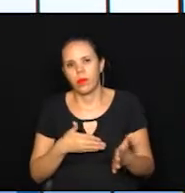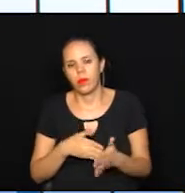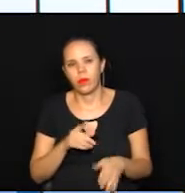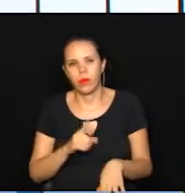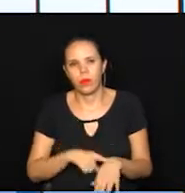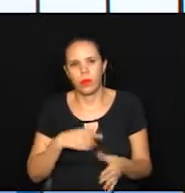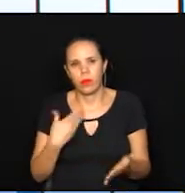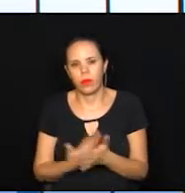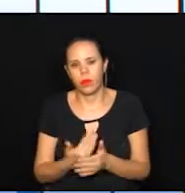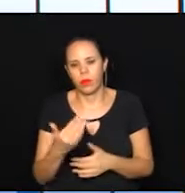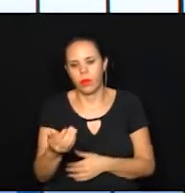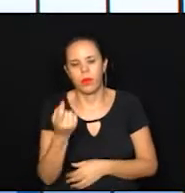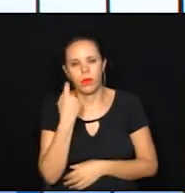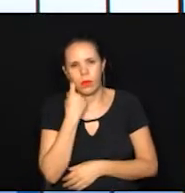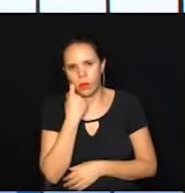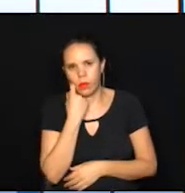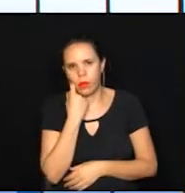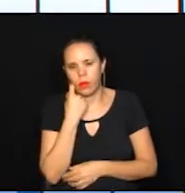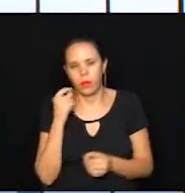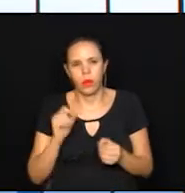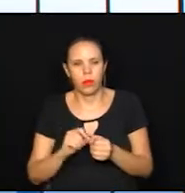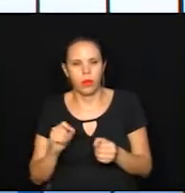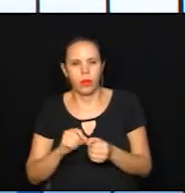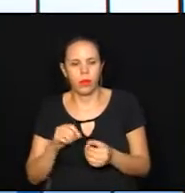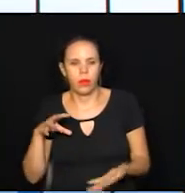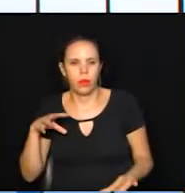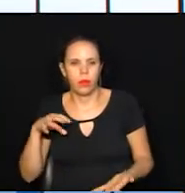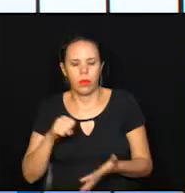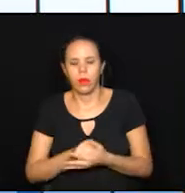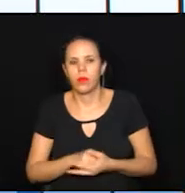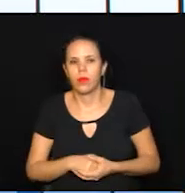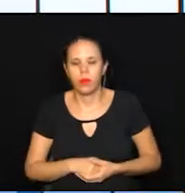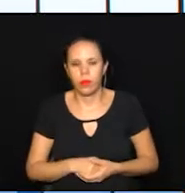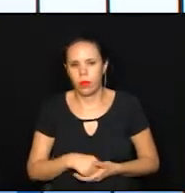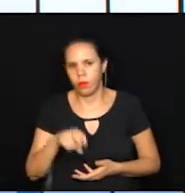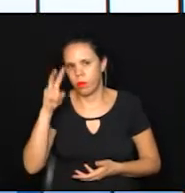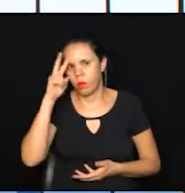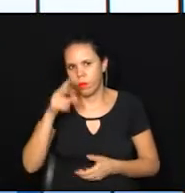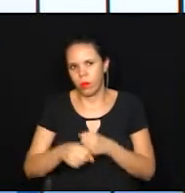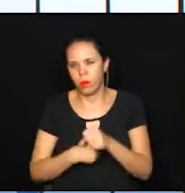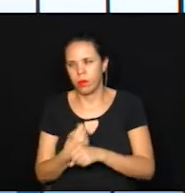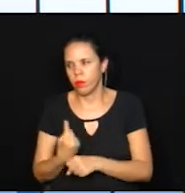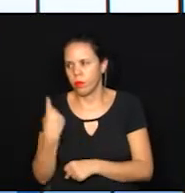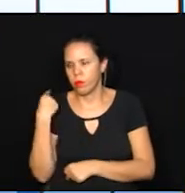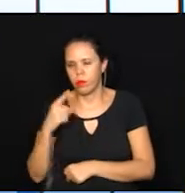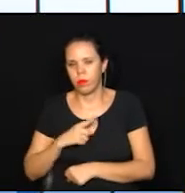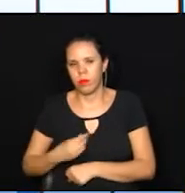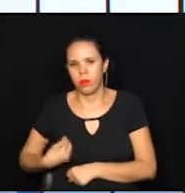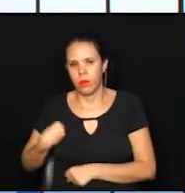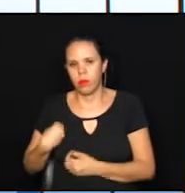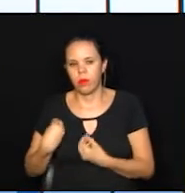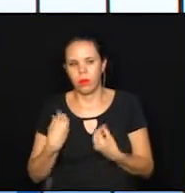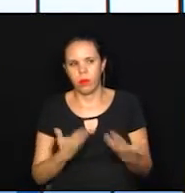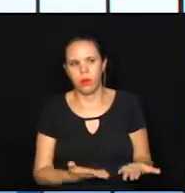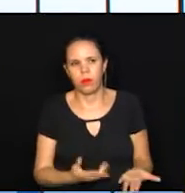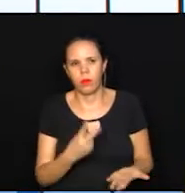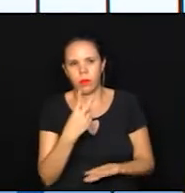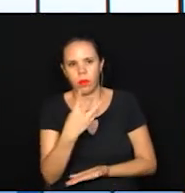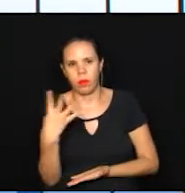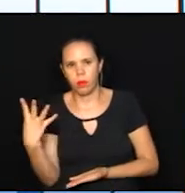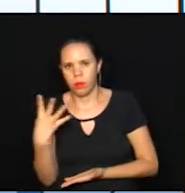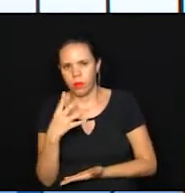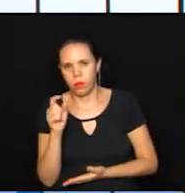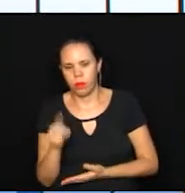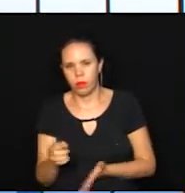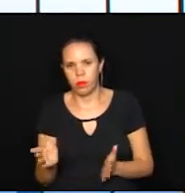até sexta-feira para fazer o cadastro. Lembrando que no ano passado a gente teve a entrega de 244